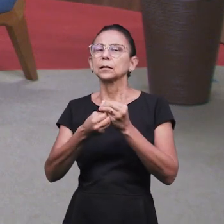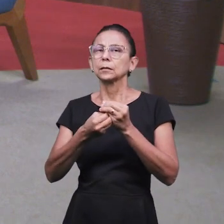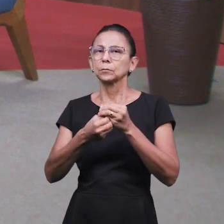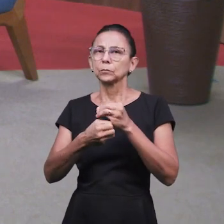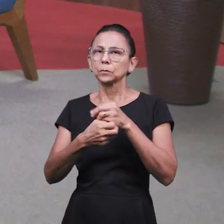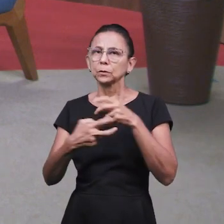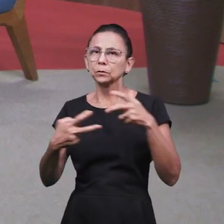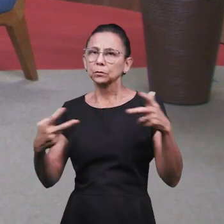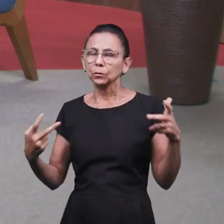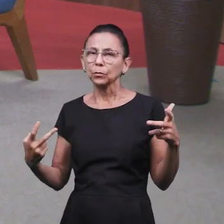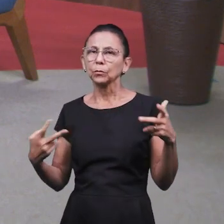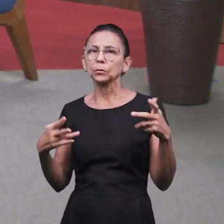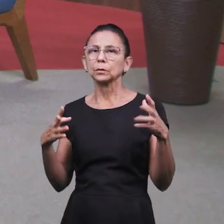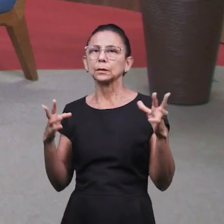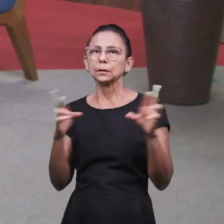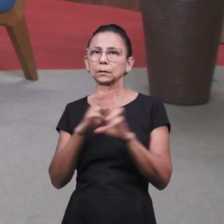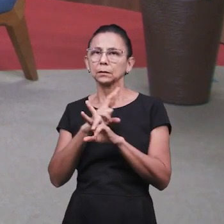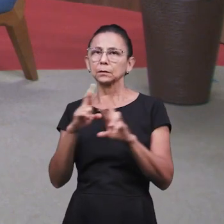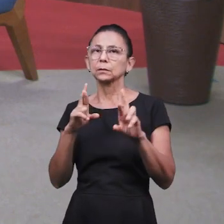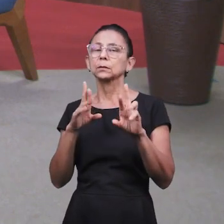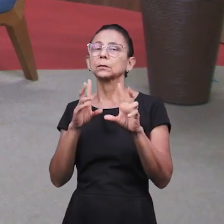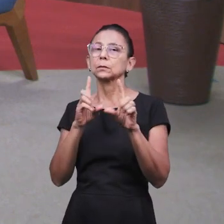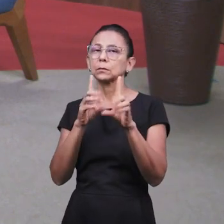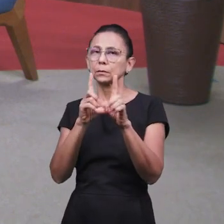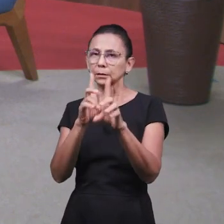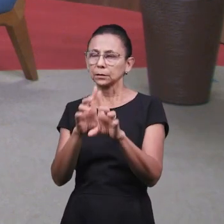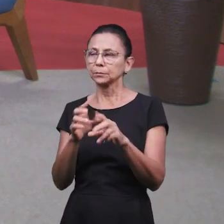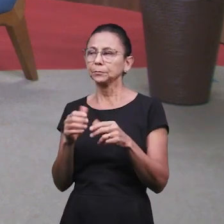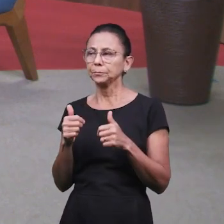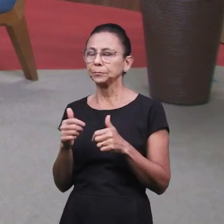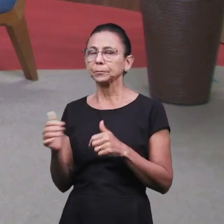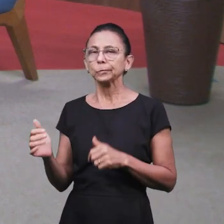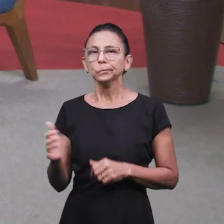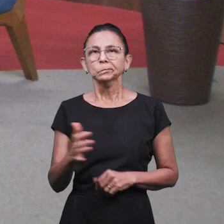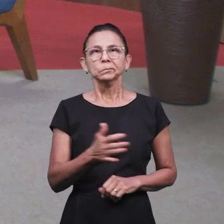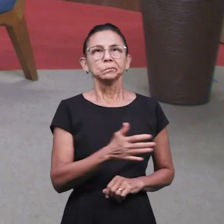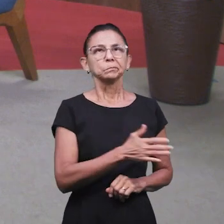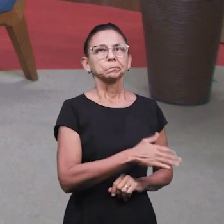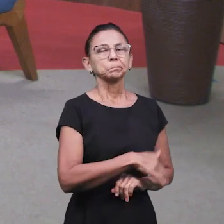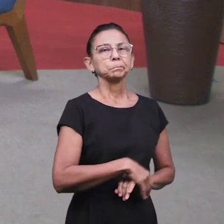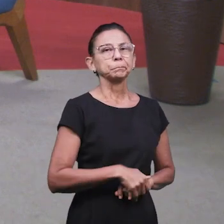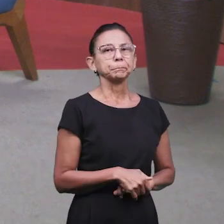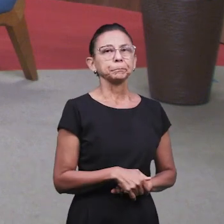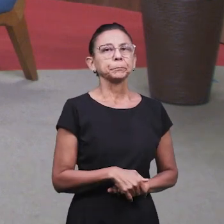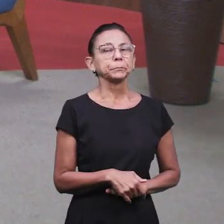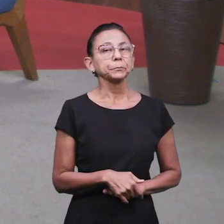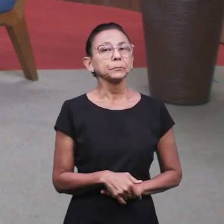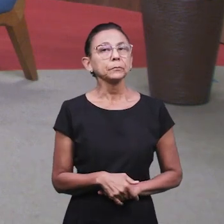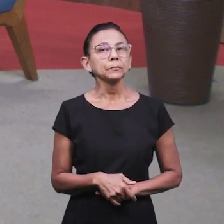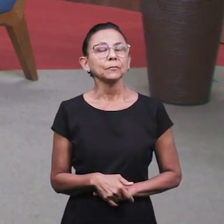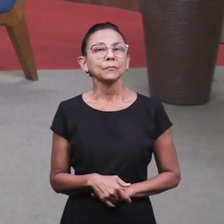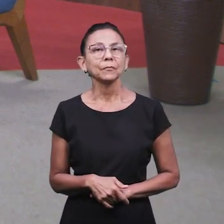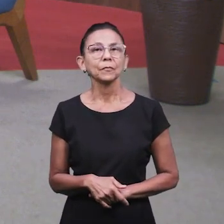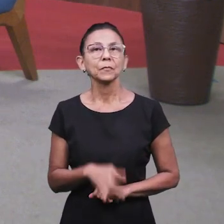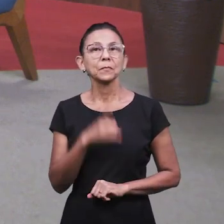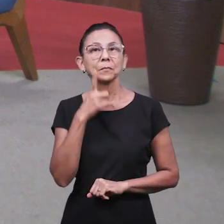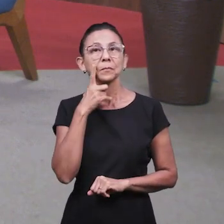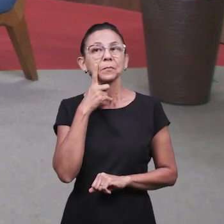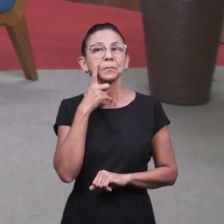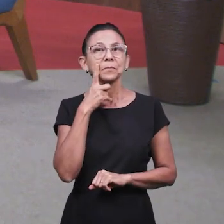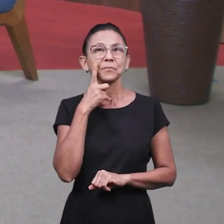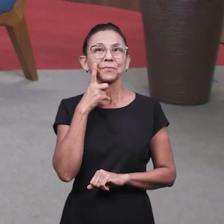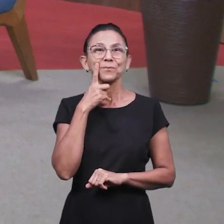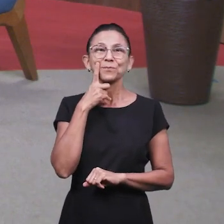importante para a vida espiritual, né, hoje. Amém. Agora eu quero convidar você a ouvir que uma